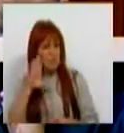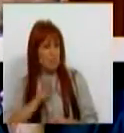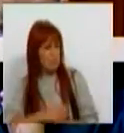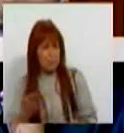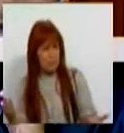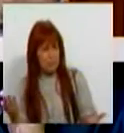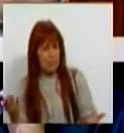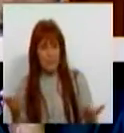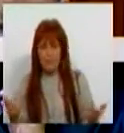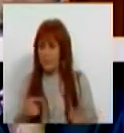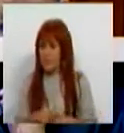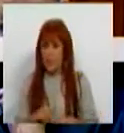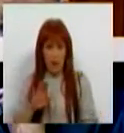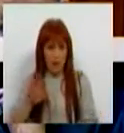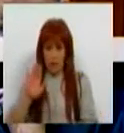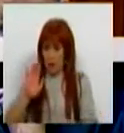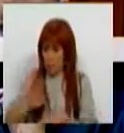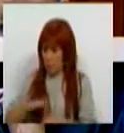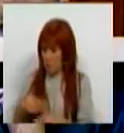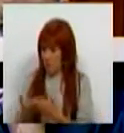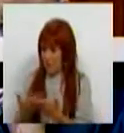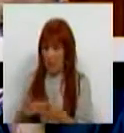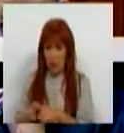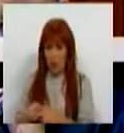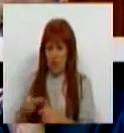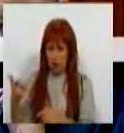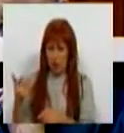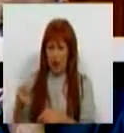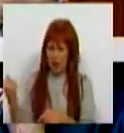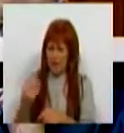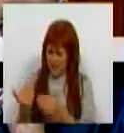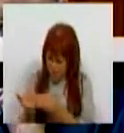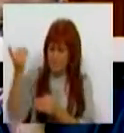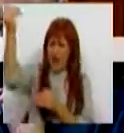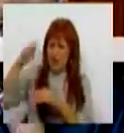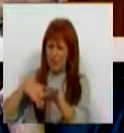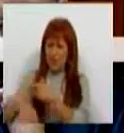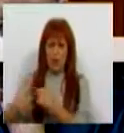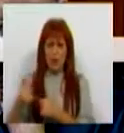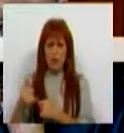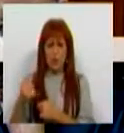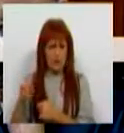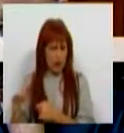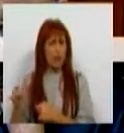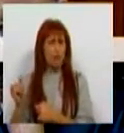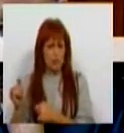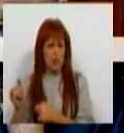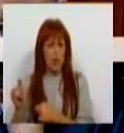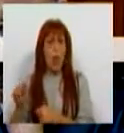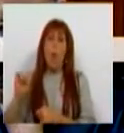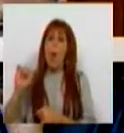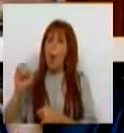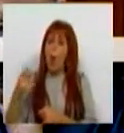desconhecendo que o efeito que o ter ido além da Troika teve em 2012, ou